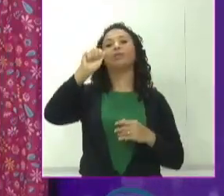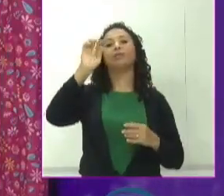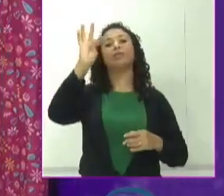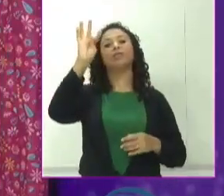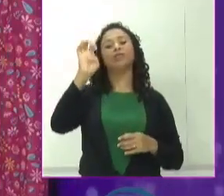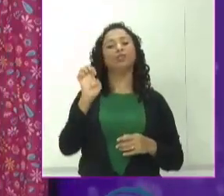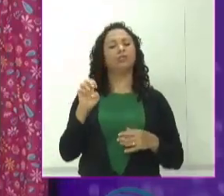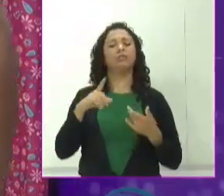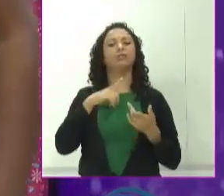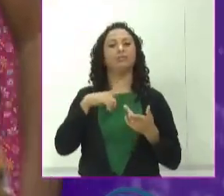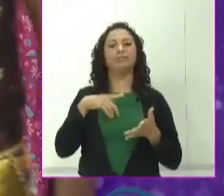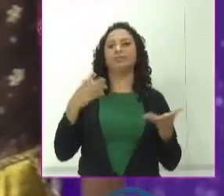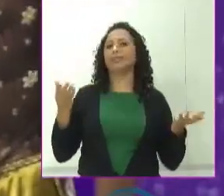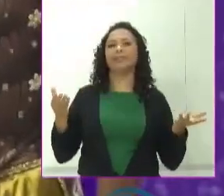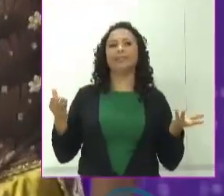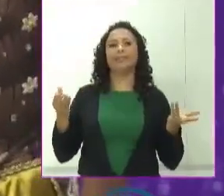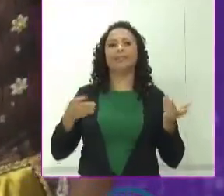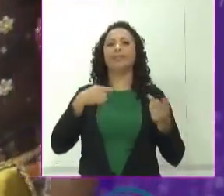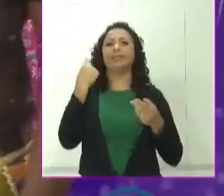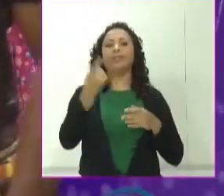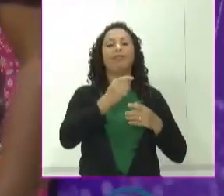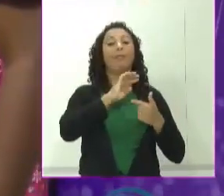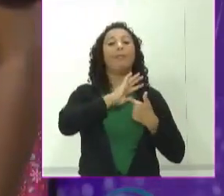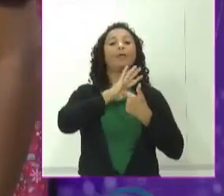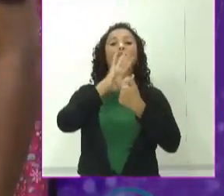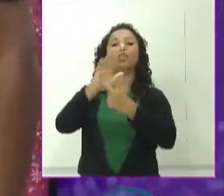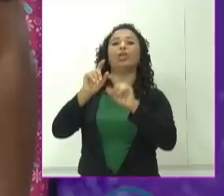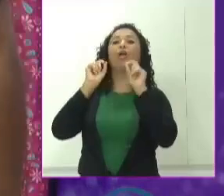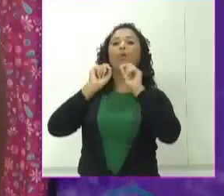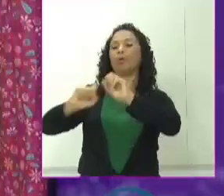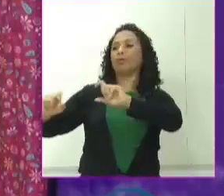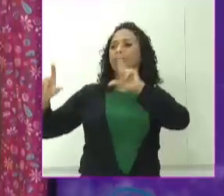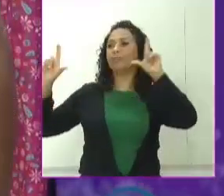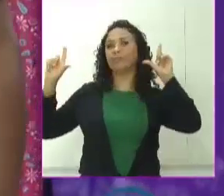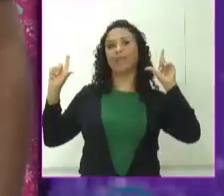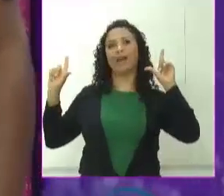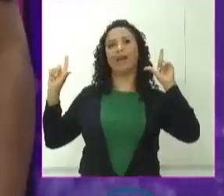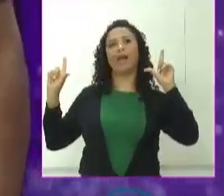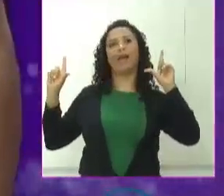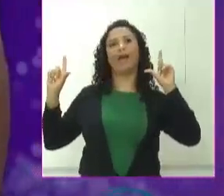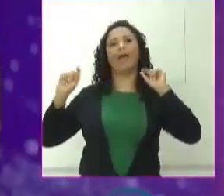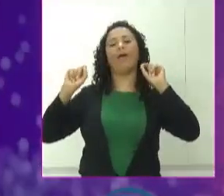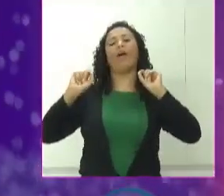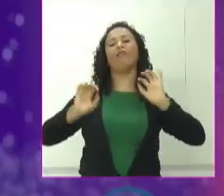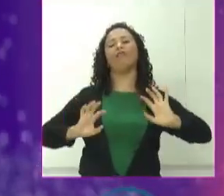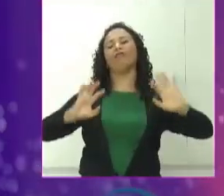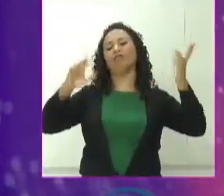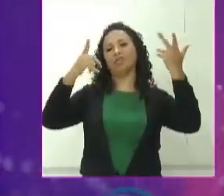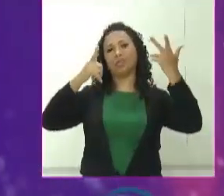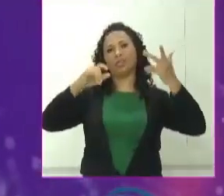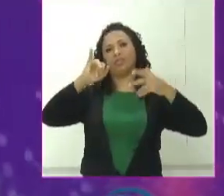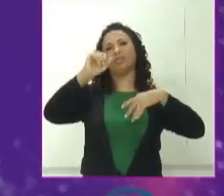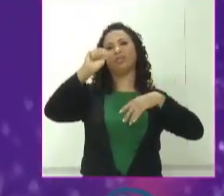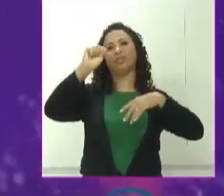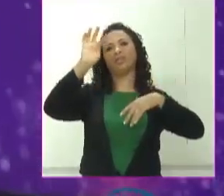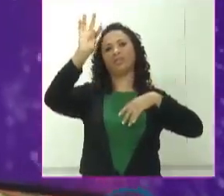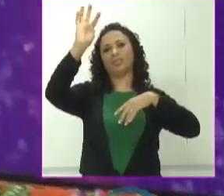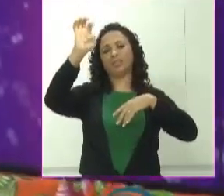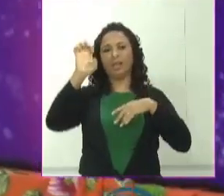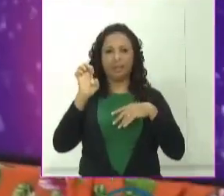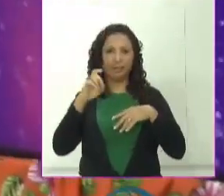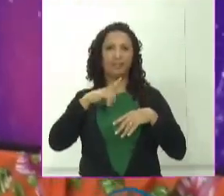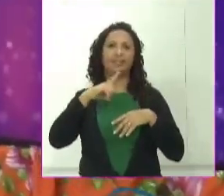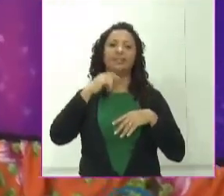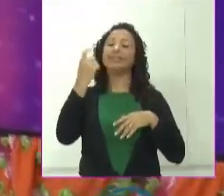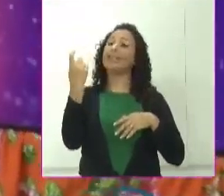hein? Era, mas aí a gente mostra bem aqui o telão mostrando a festa do Yacht Clube, que vai acontecer no